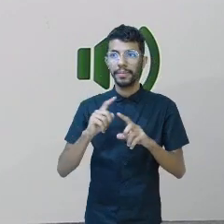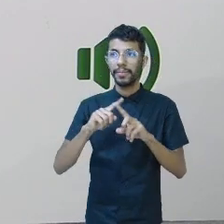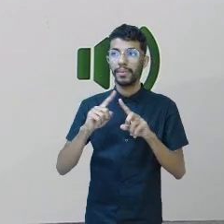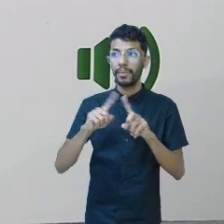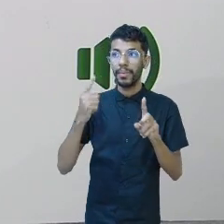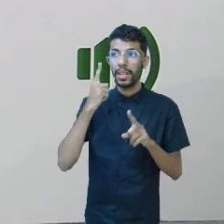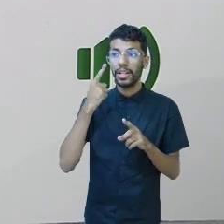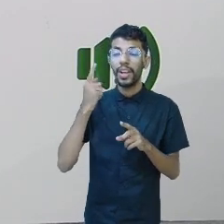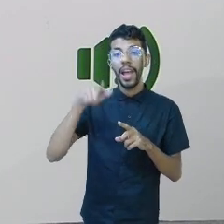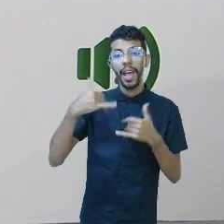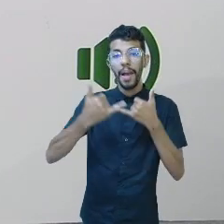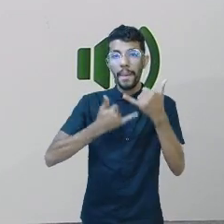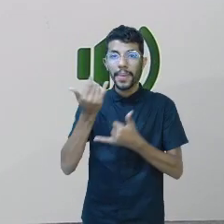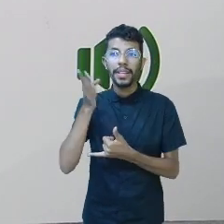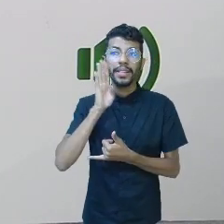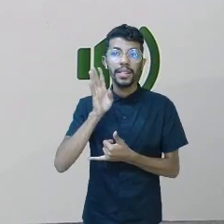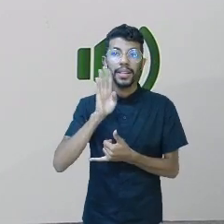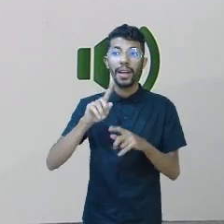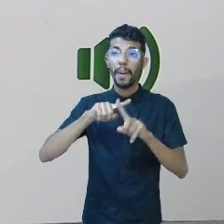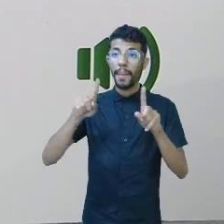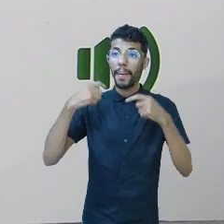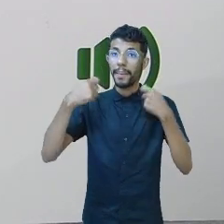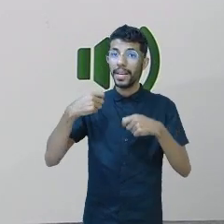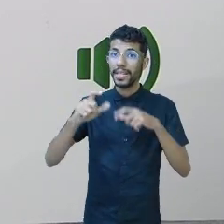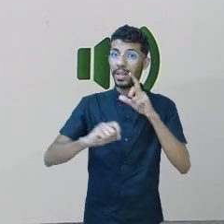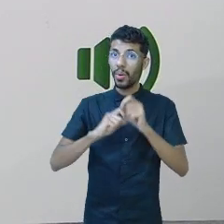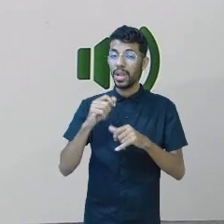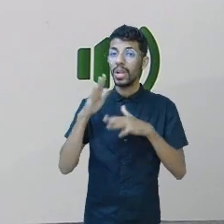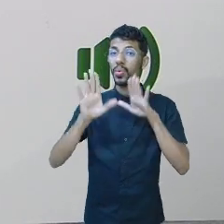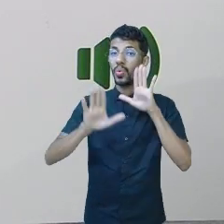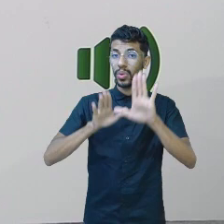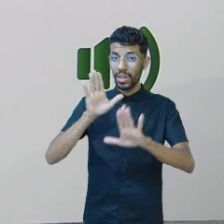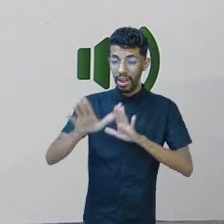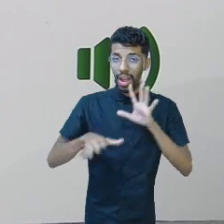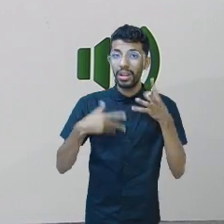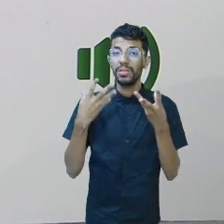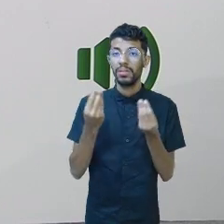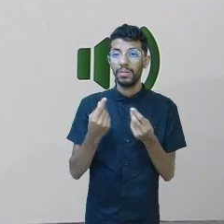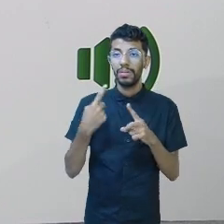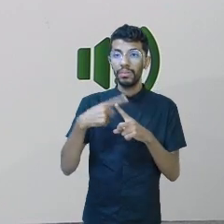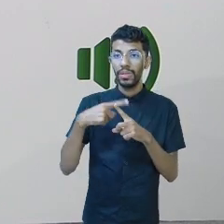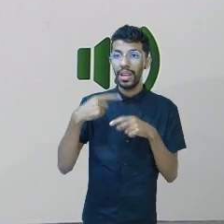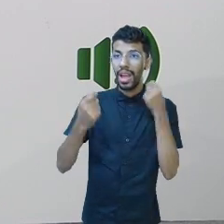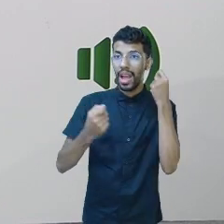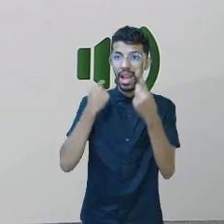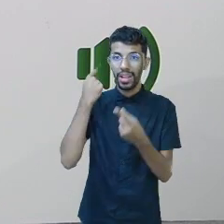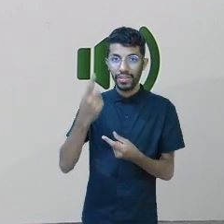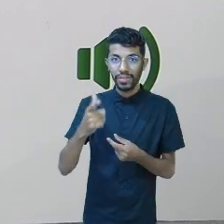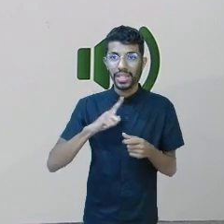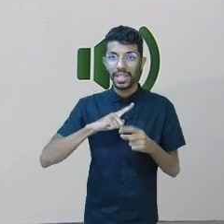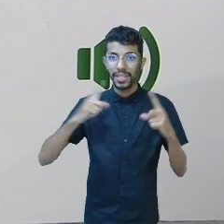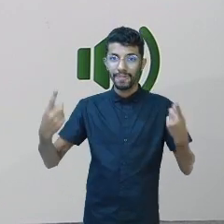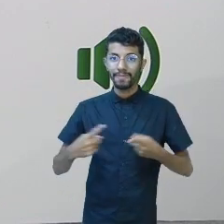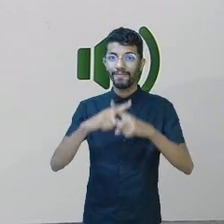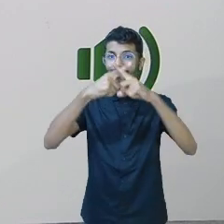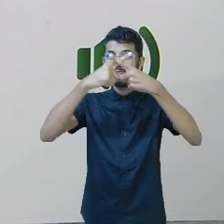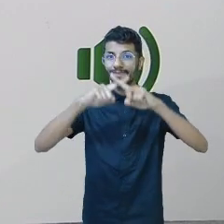uma brincadeira muito legal que a gente também precisa ter muito cuidado. Às vezes tem competição de pipa